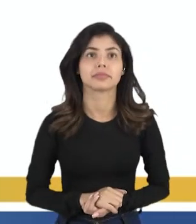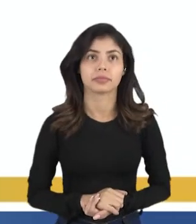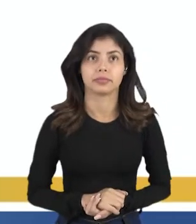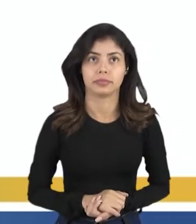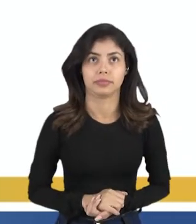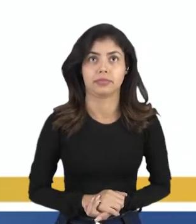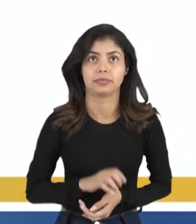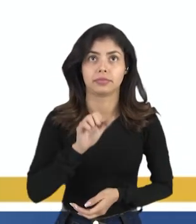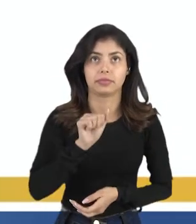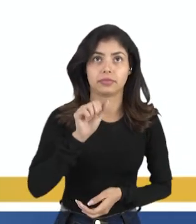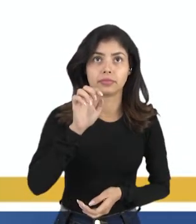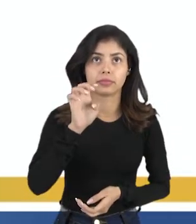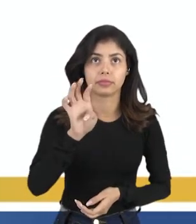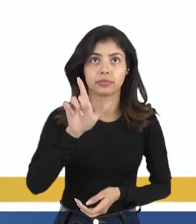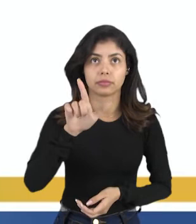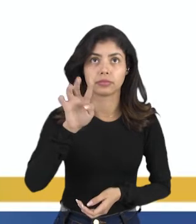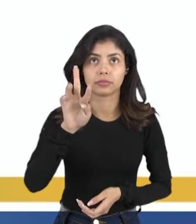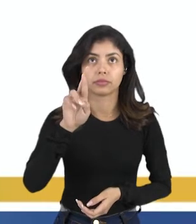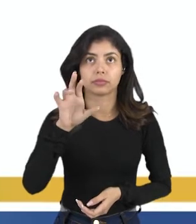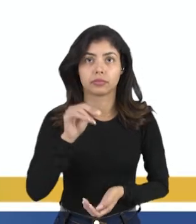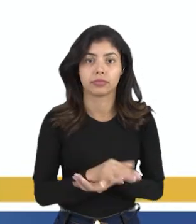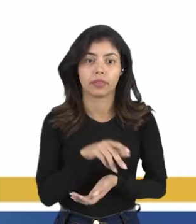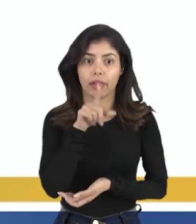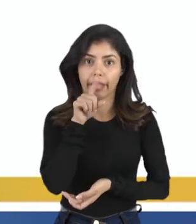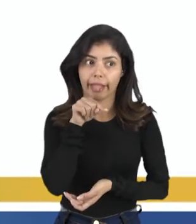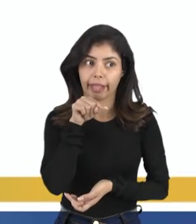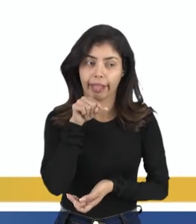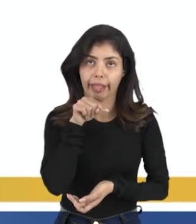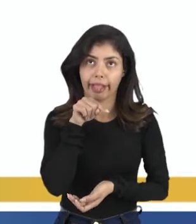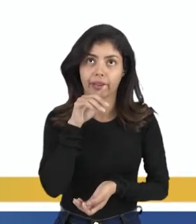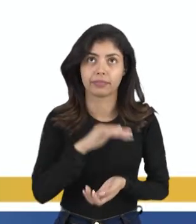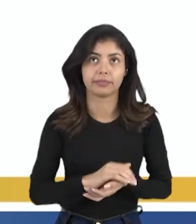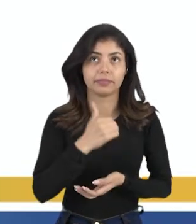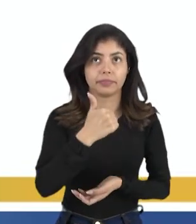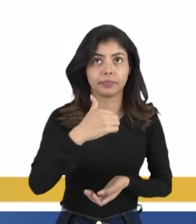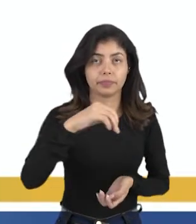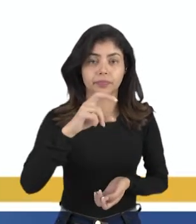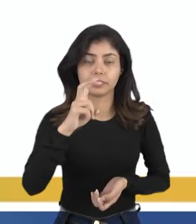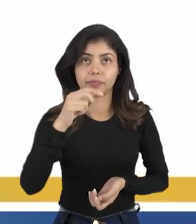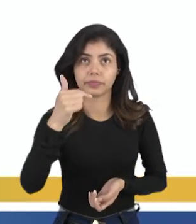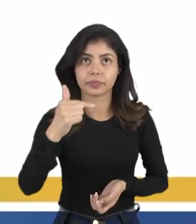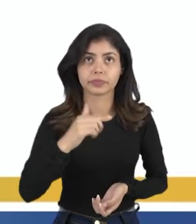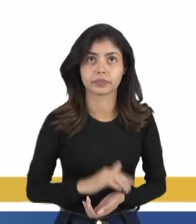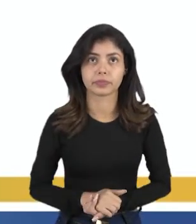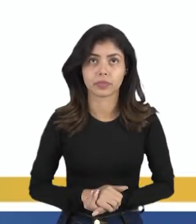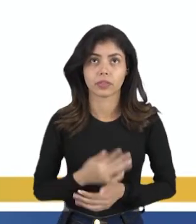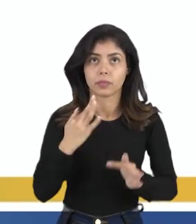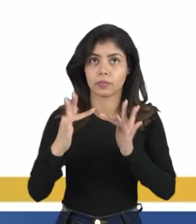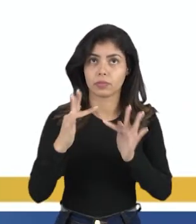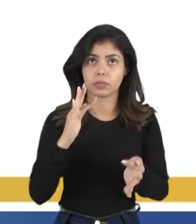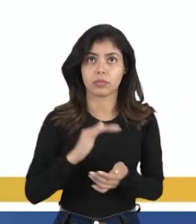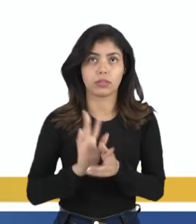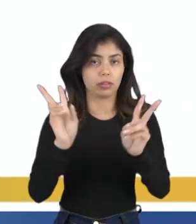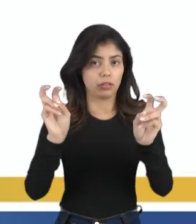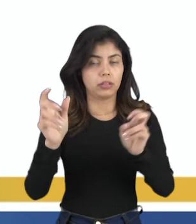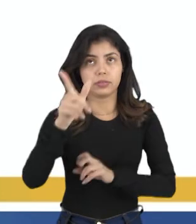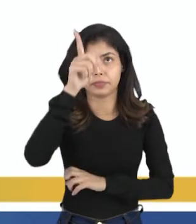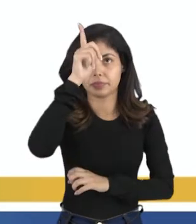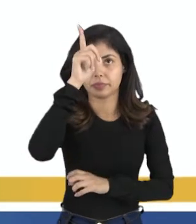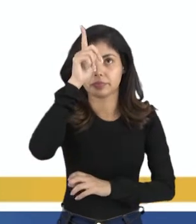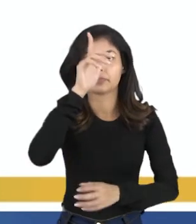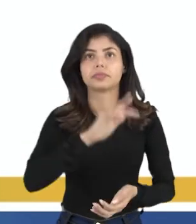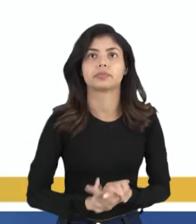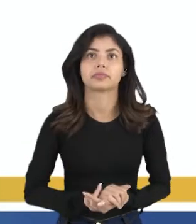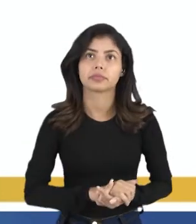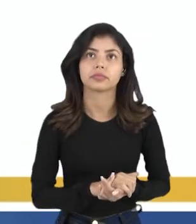conhece, é o Albert Einstein mostrando a língua e data de 1951. O físico e